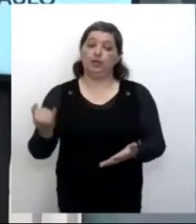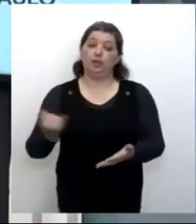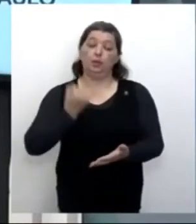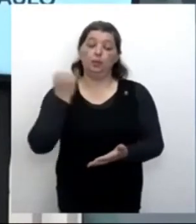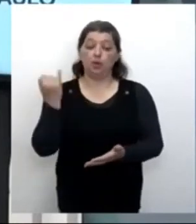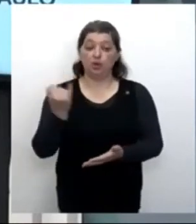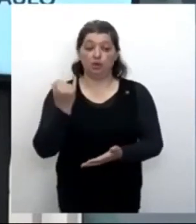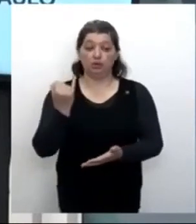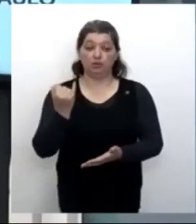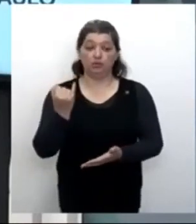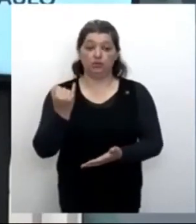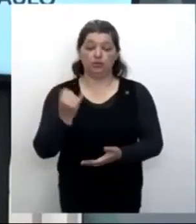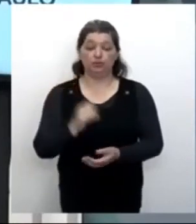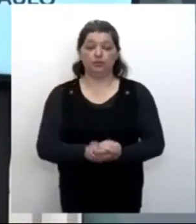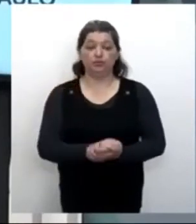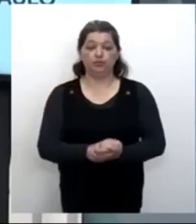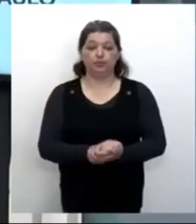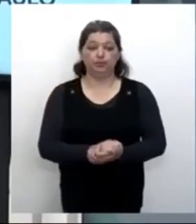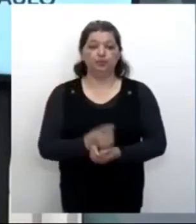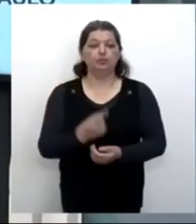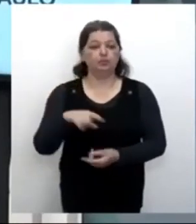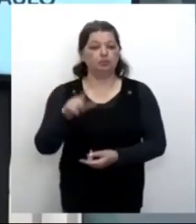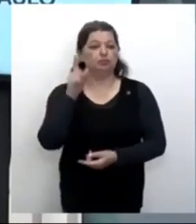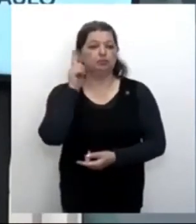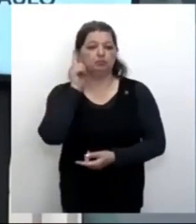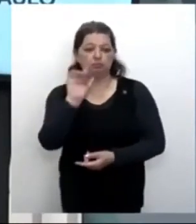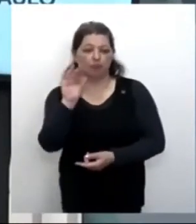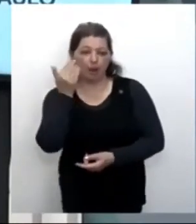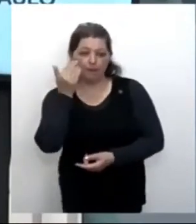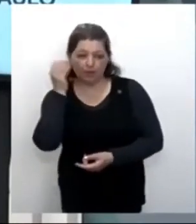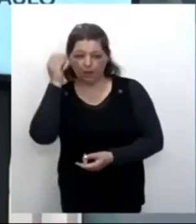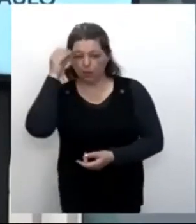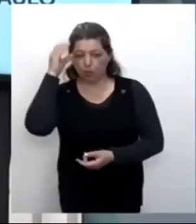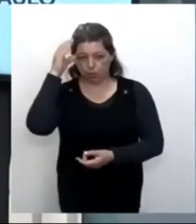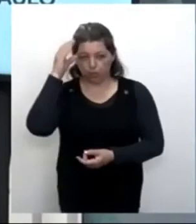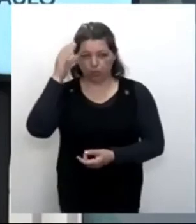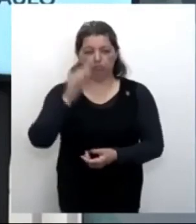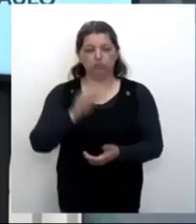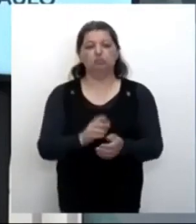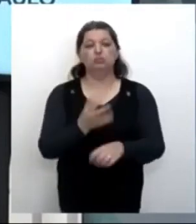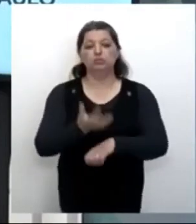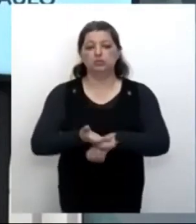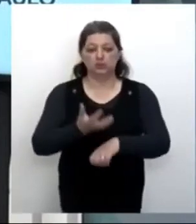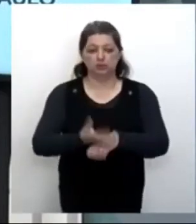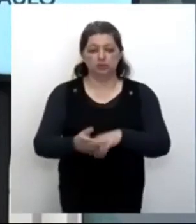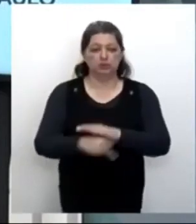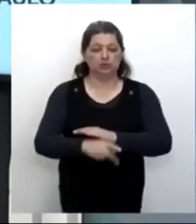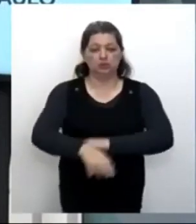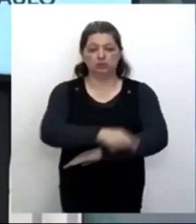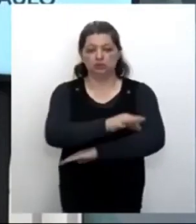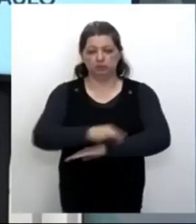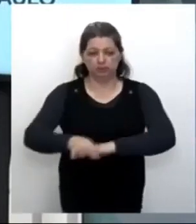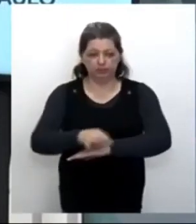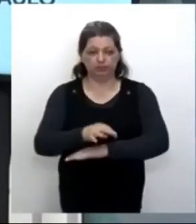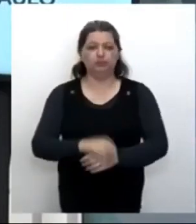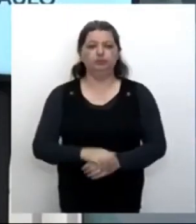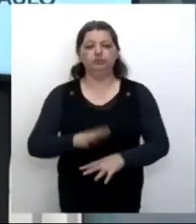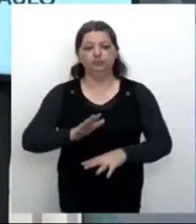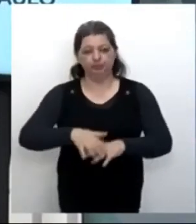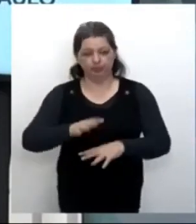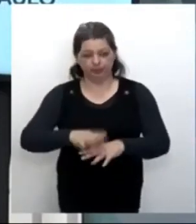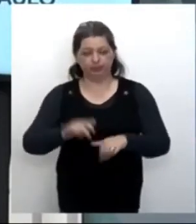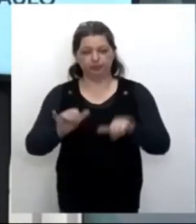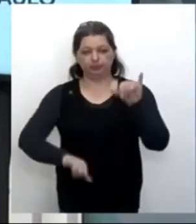você ter o aprendizado na área da física, né? Na área de exatas, né? Física, química,